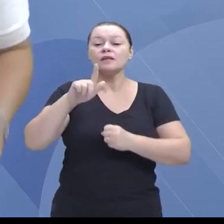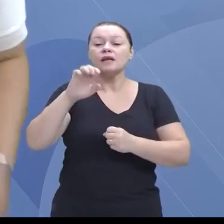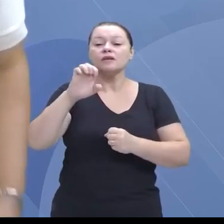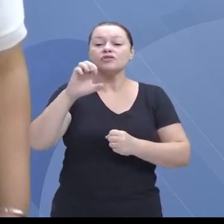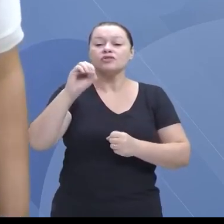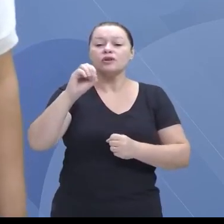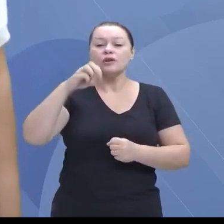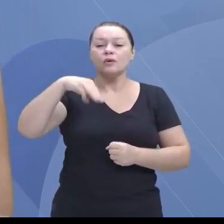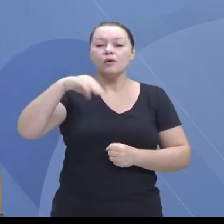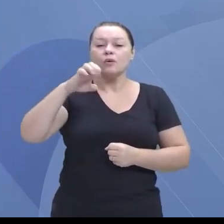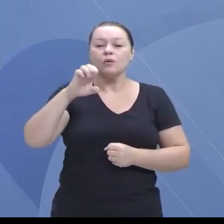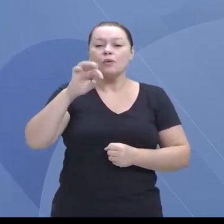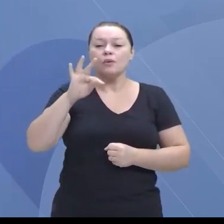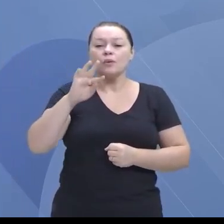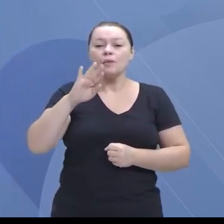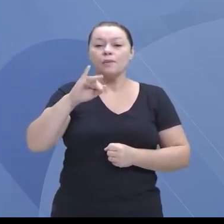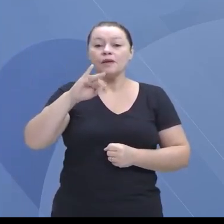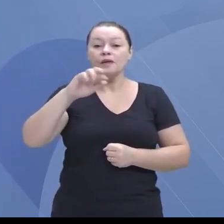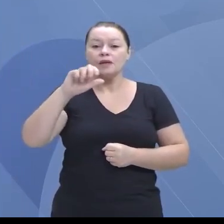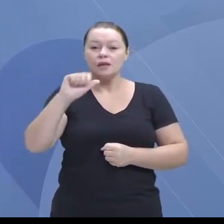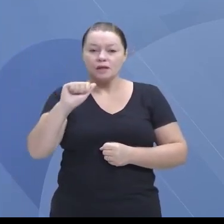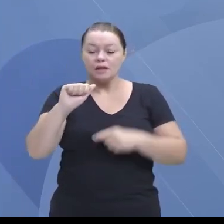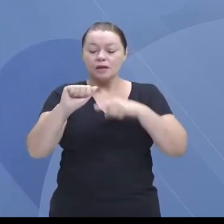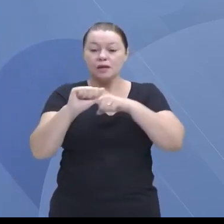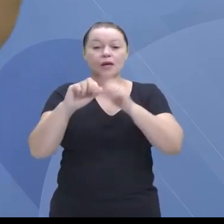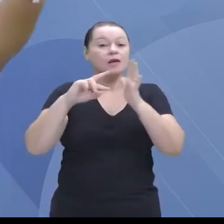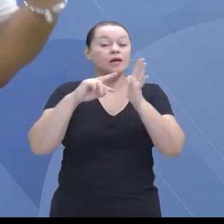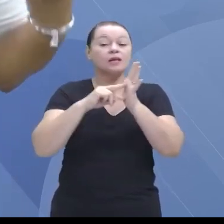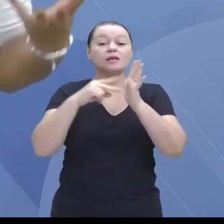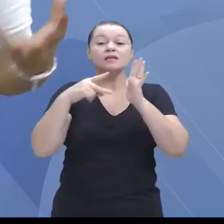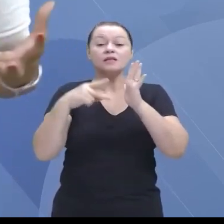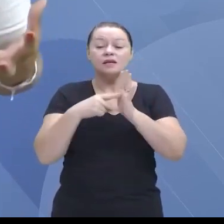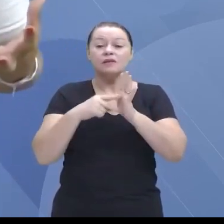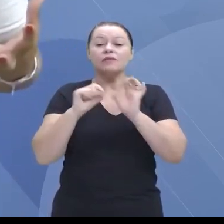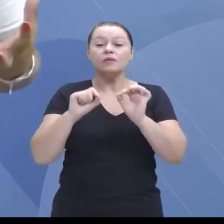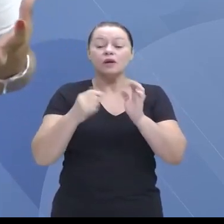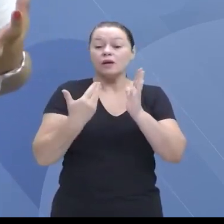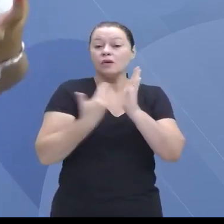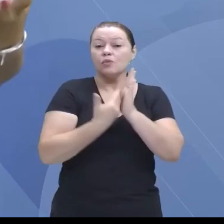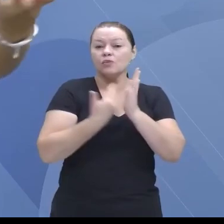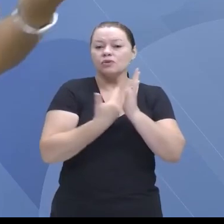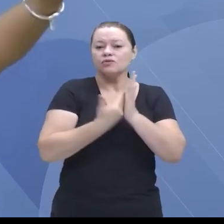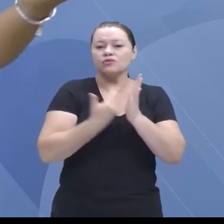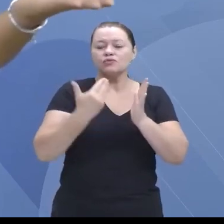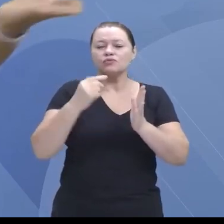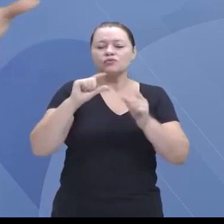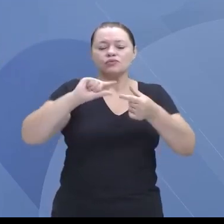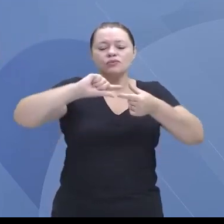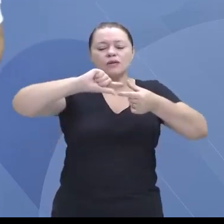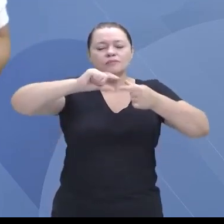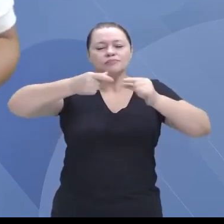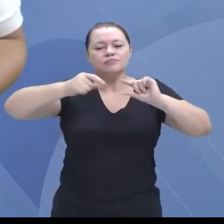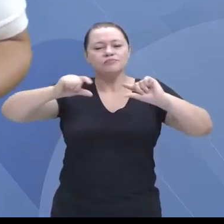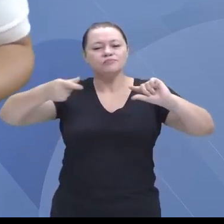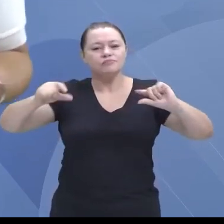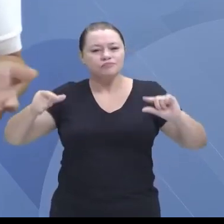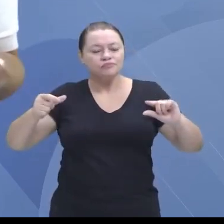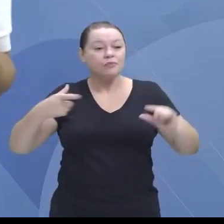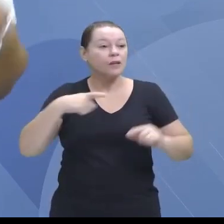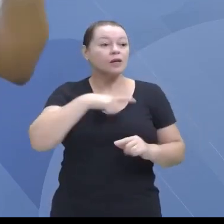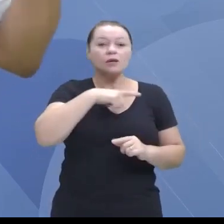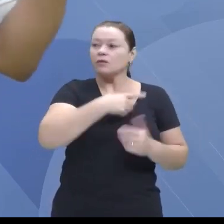geometria. Geometria é a parte da matemática que estuda essas formas. que nós observamos ao nosso